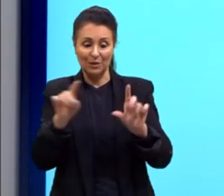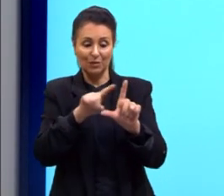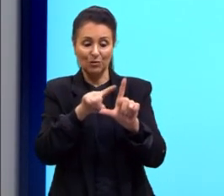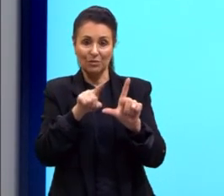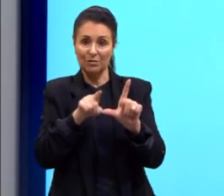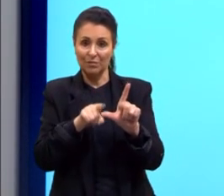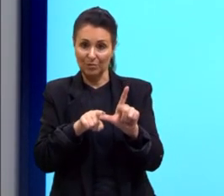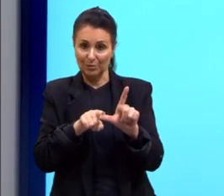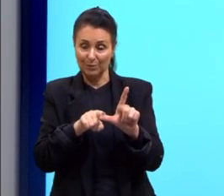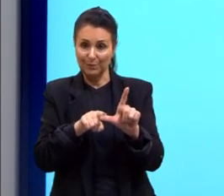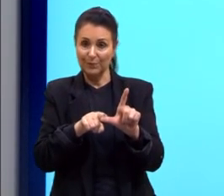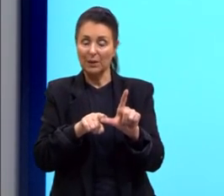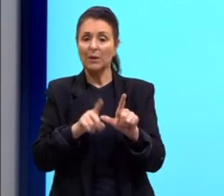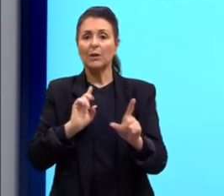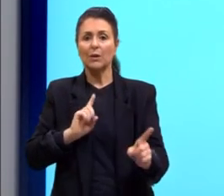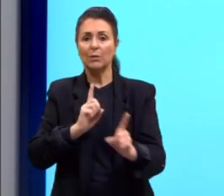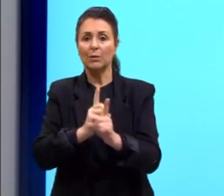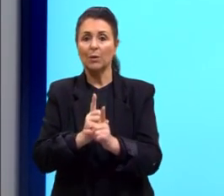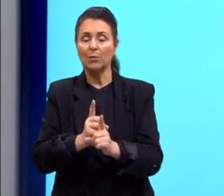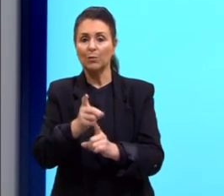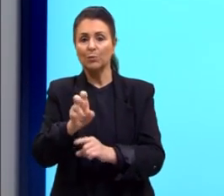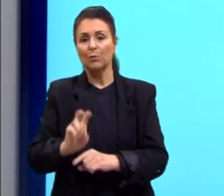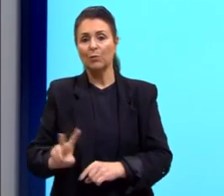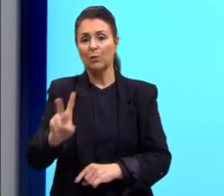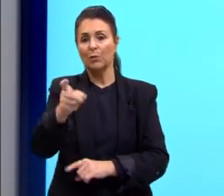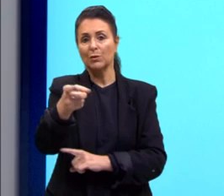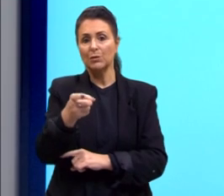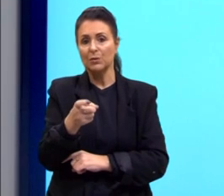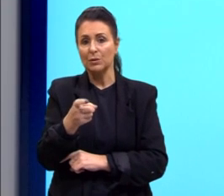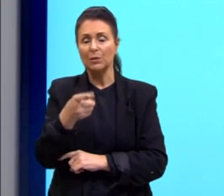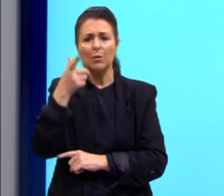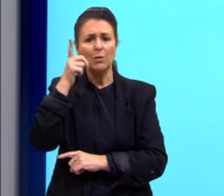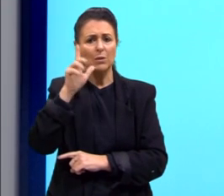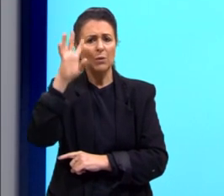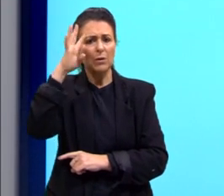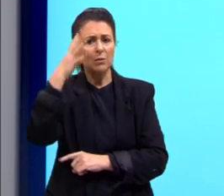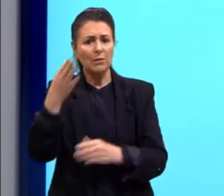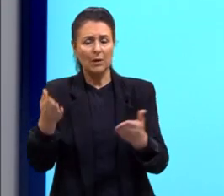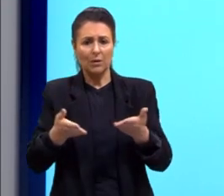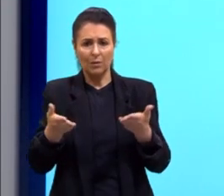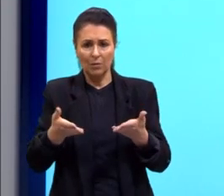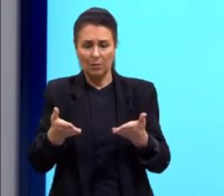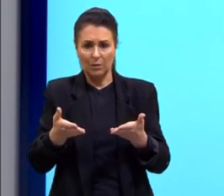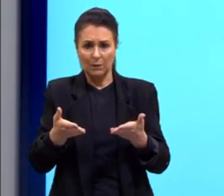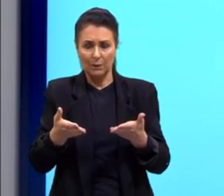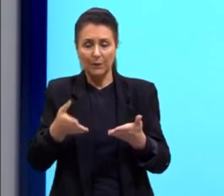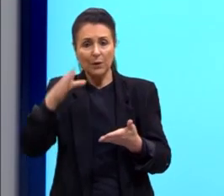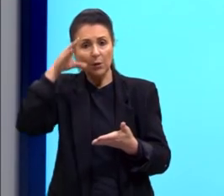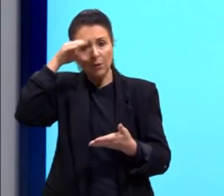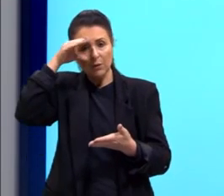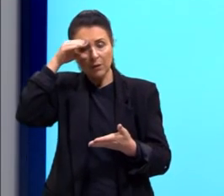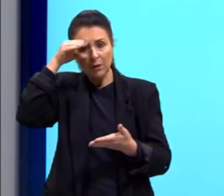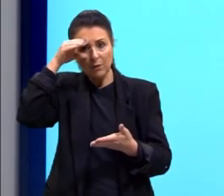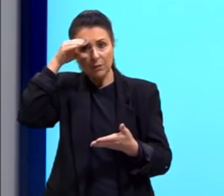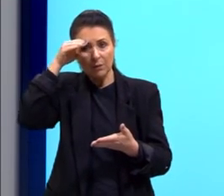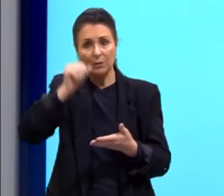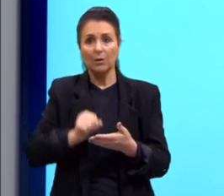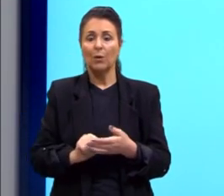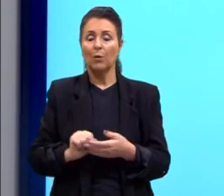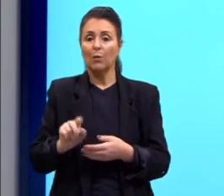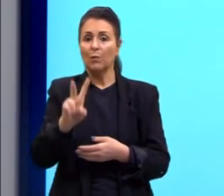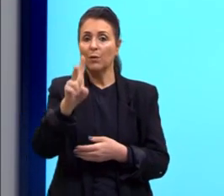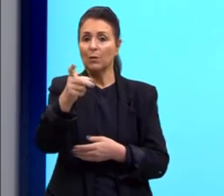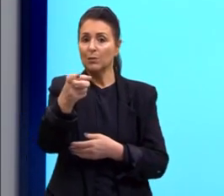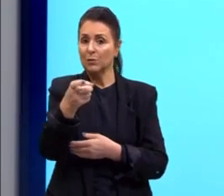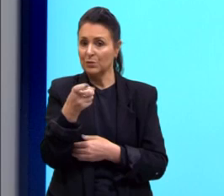ângulos determinamos o valor de X o que que eu consigo resolver agora observa em que é que eu já coloquei o